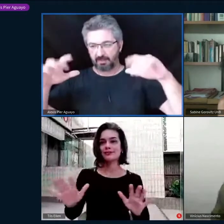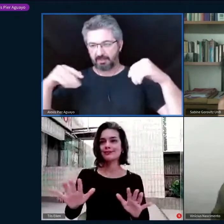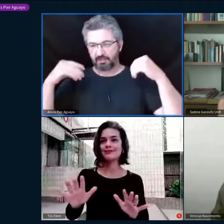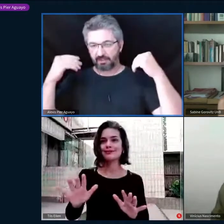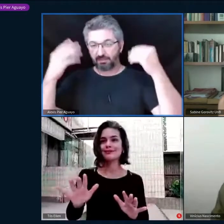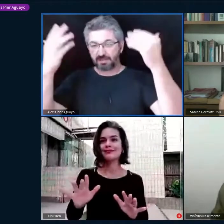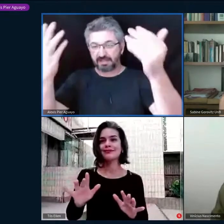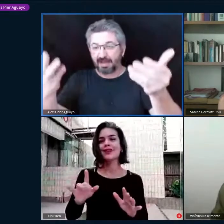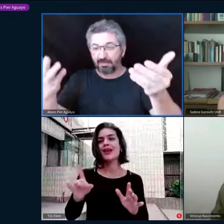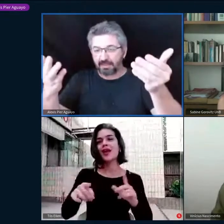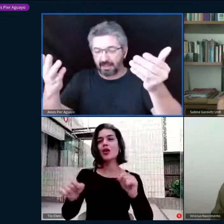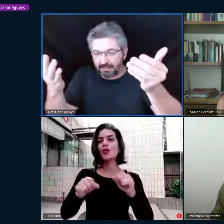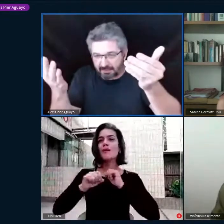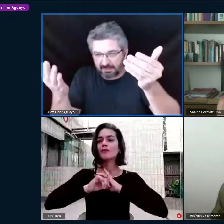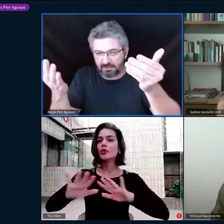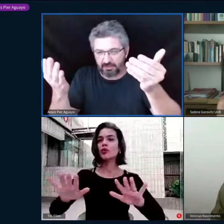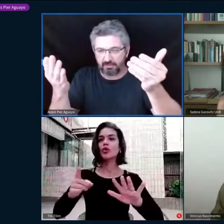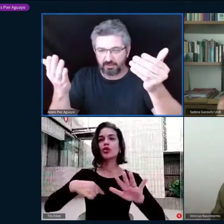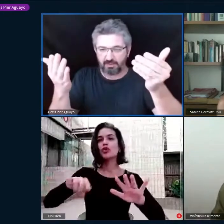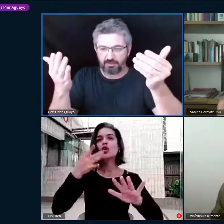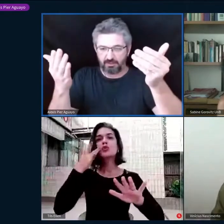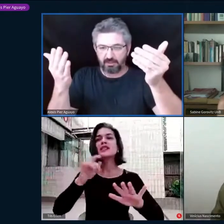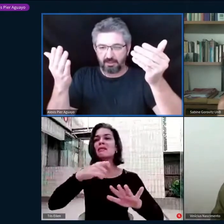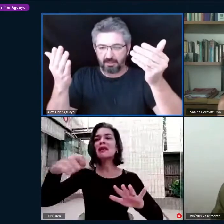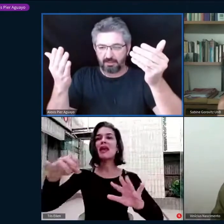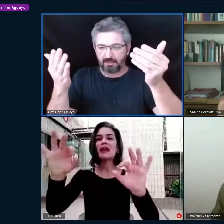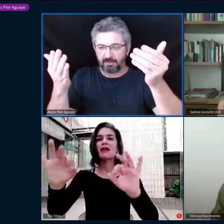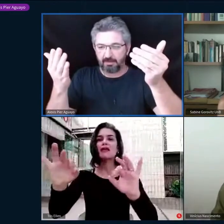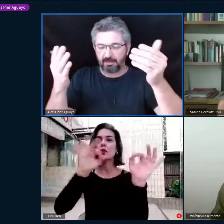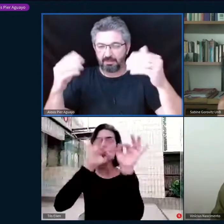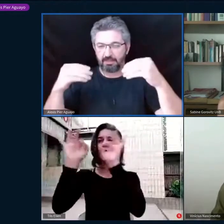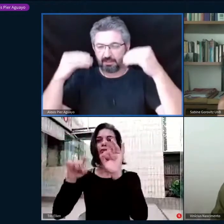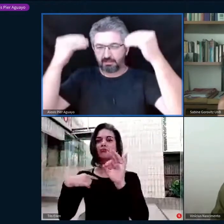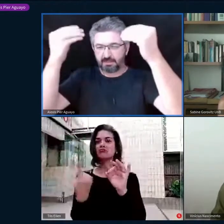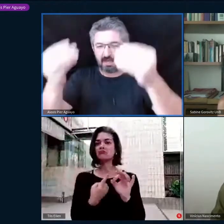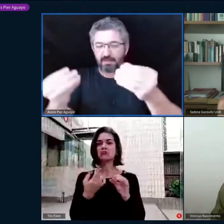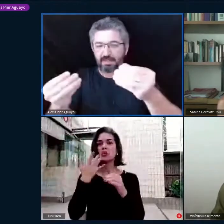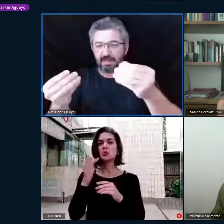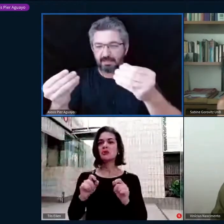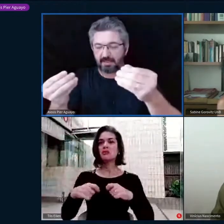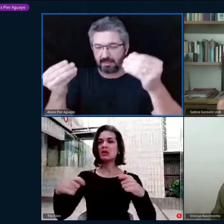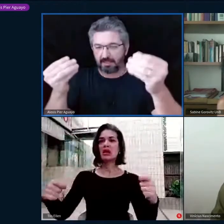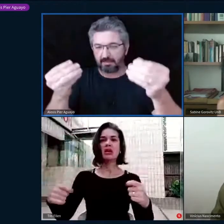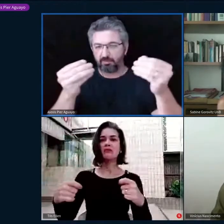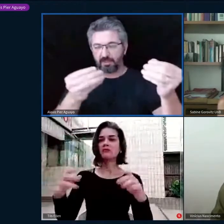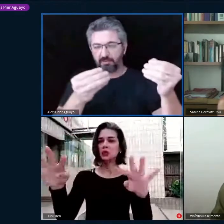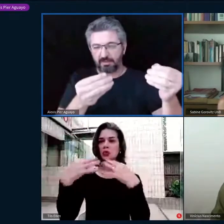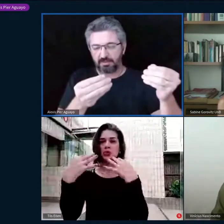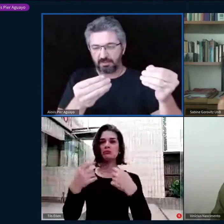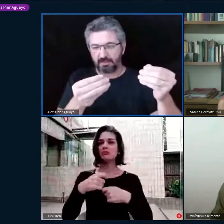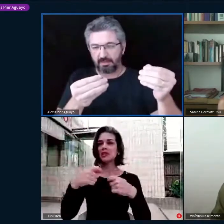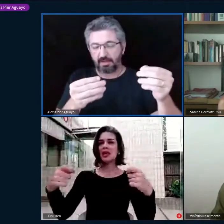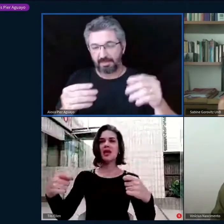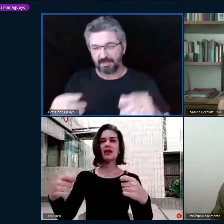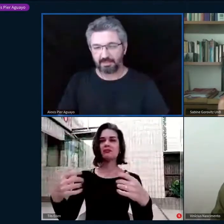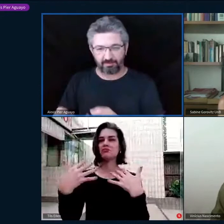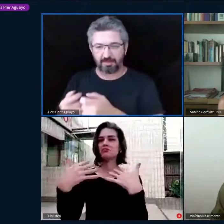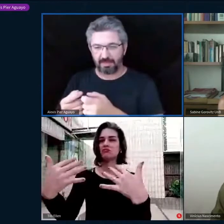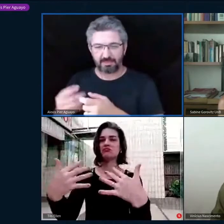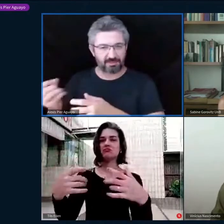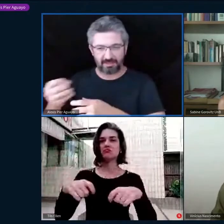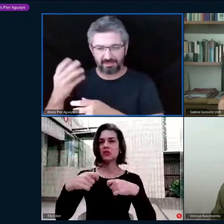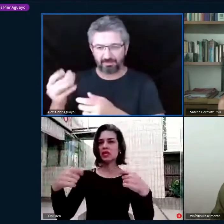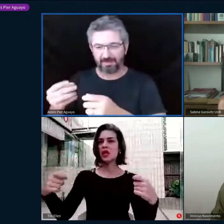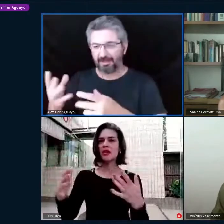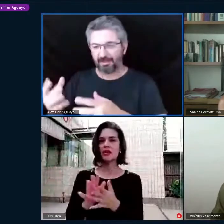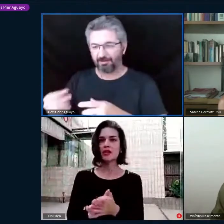difusa. A gente não sabe quem está assistindo a gente. Né? A gente não sabe quem está naquele momento assistindo, apesar de que